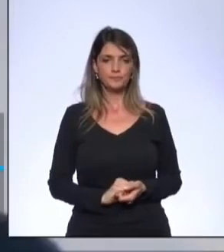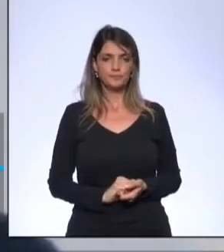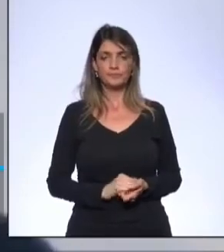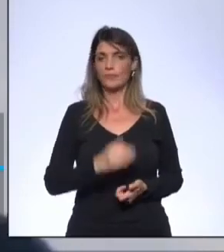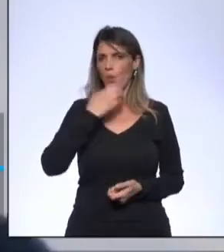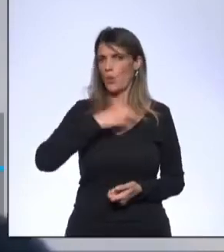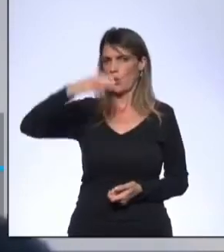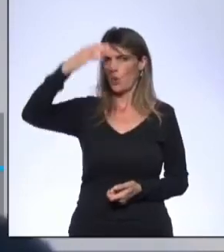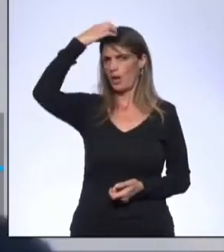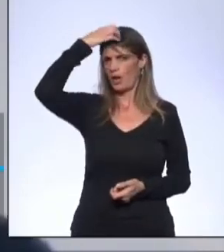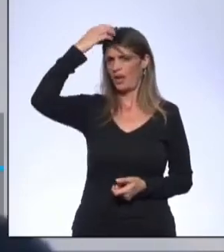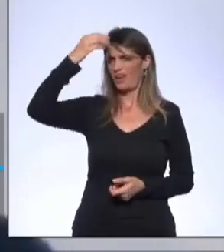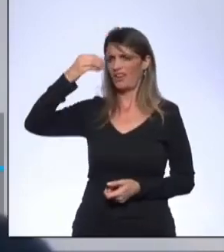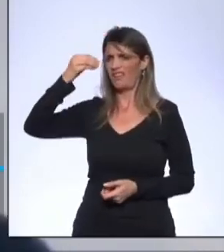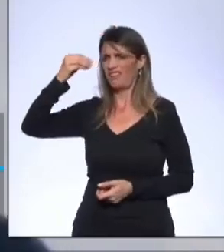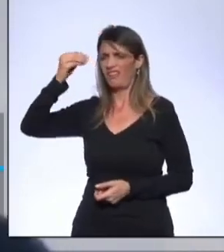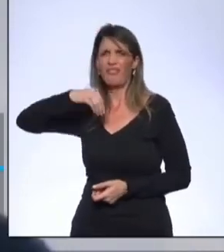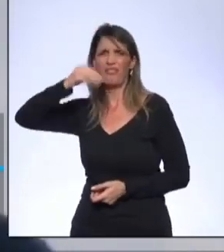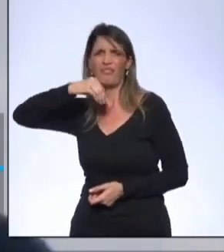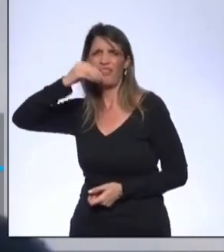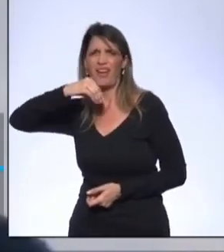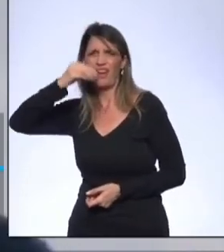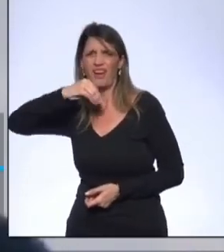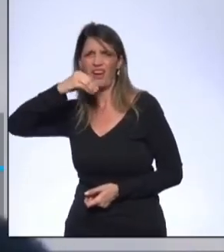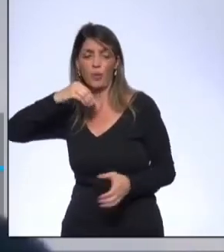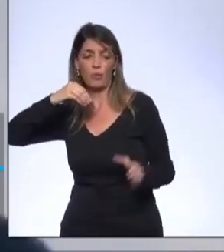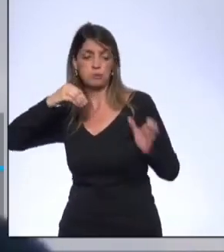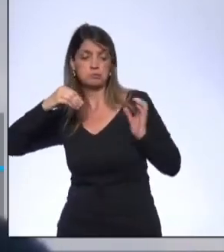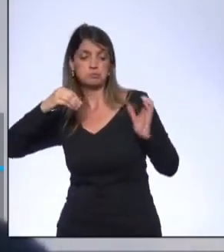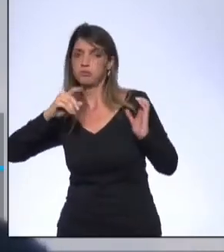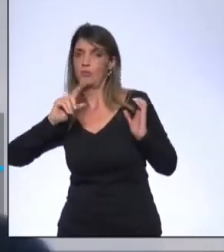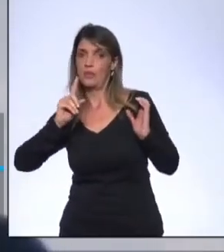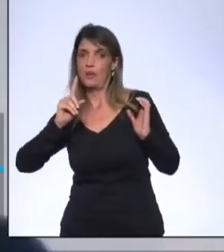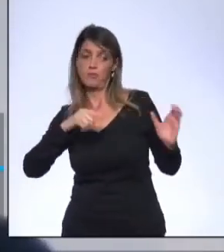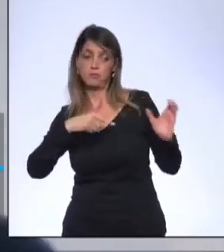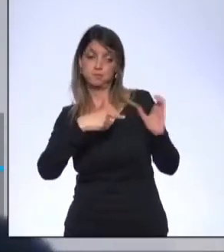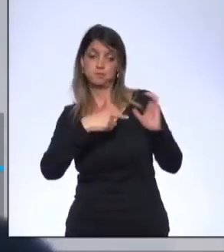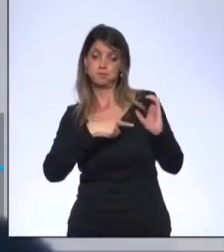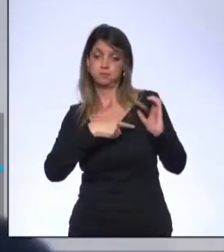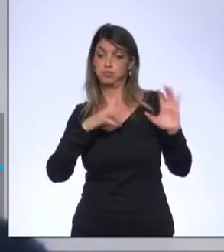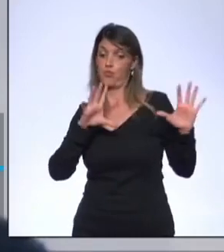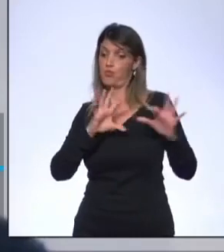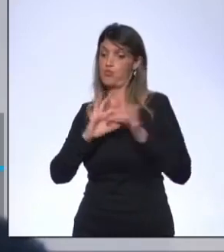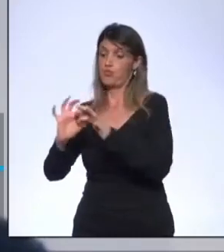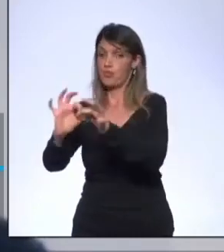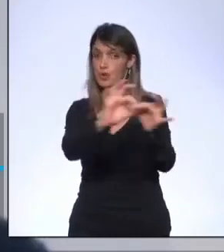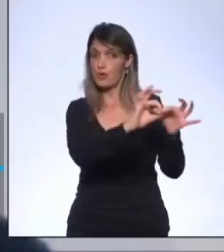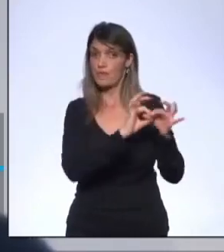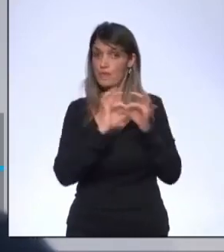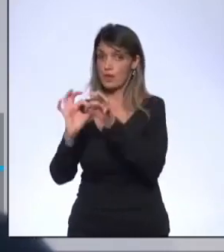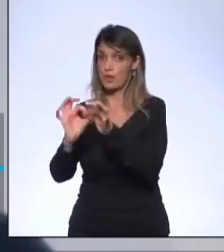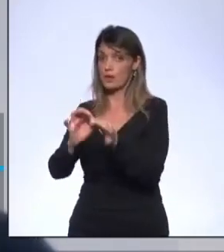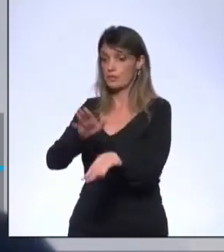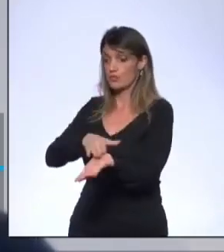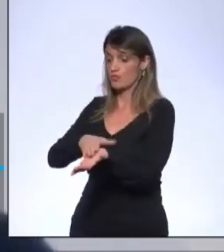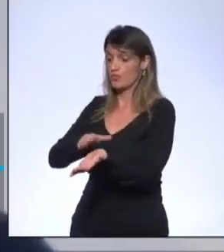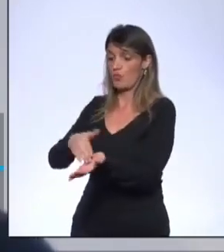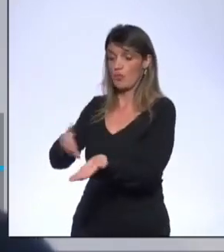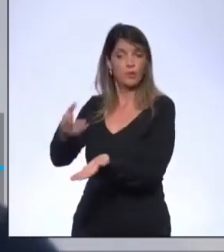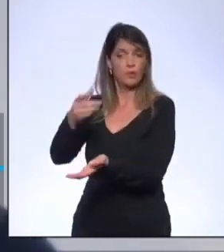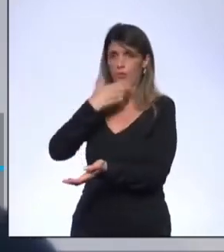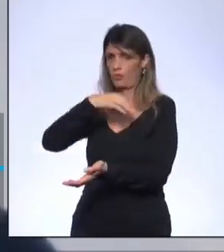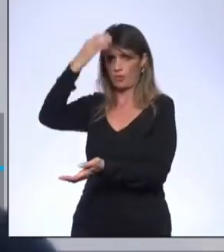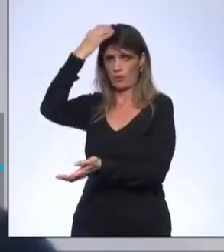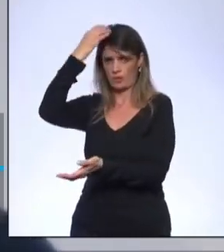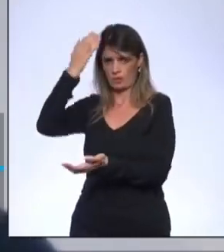rei parece que está enfraquecido diante da nobreza, mas não é. A nobreza está exigindo do rei uma postura de unificação, tá? Beleza até aqui? Então